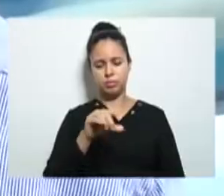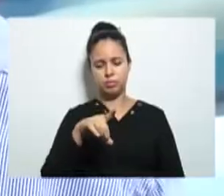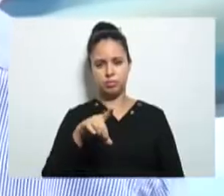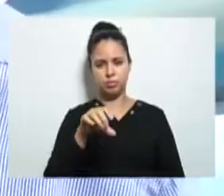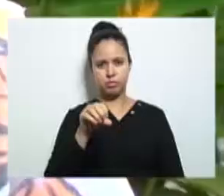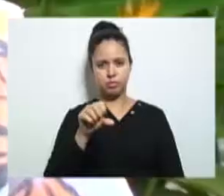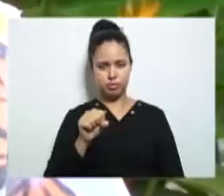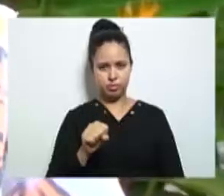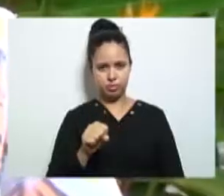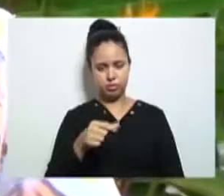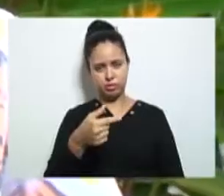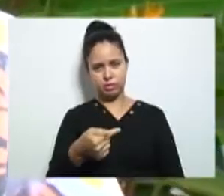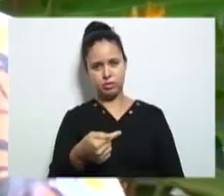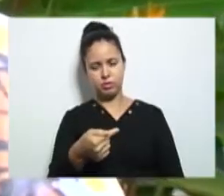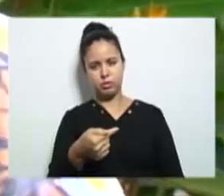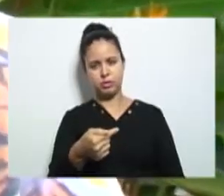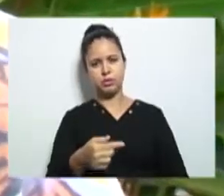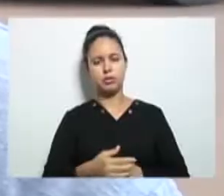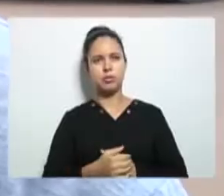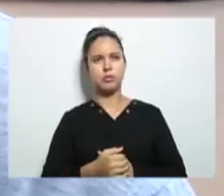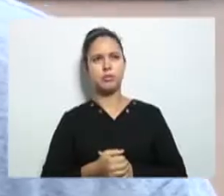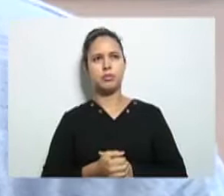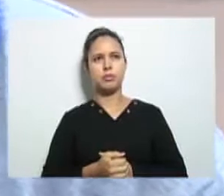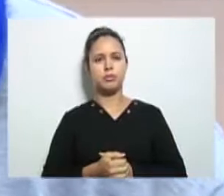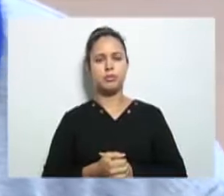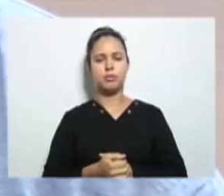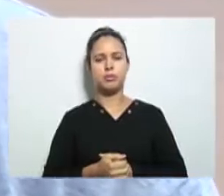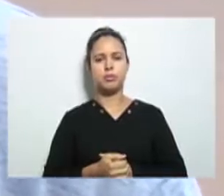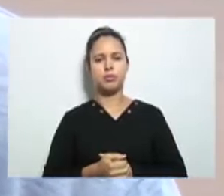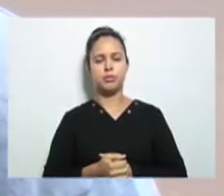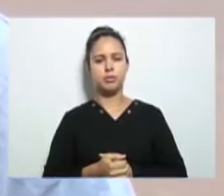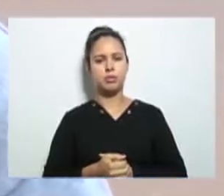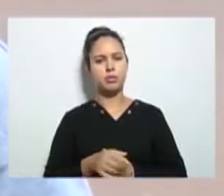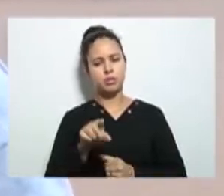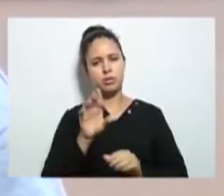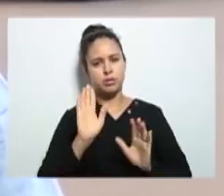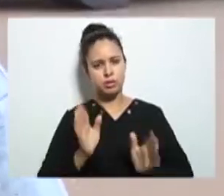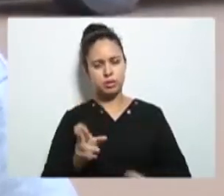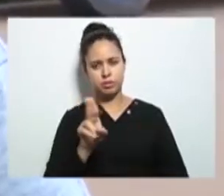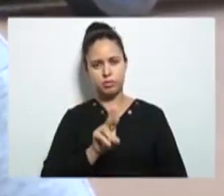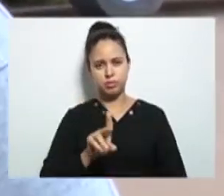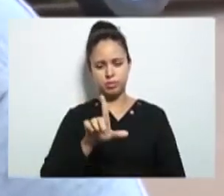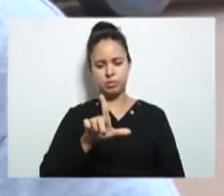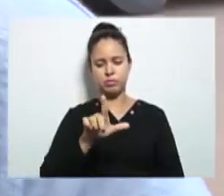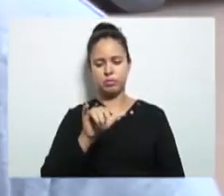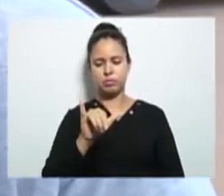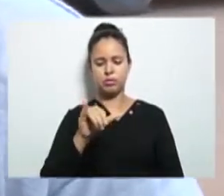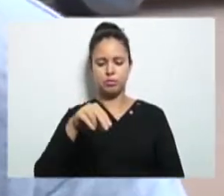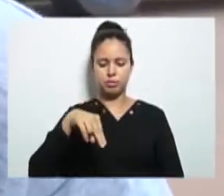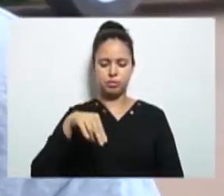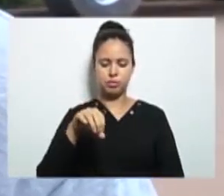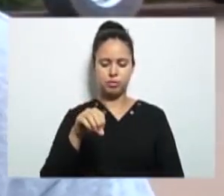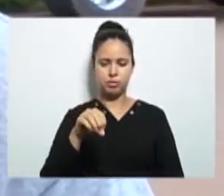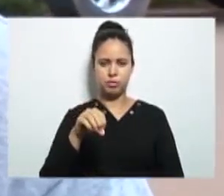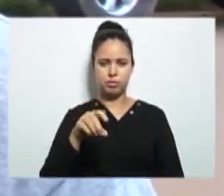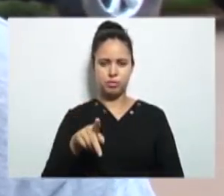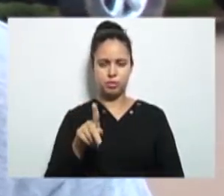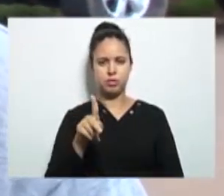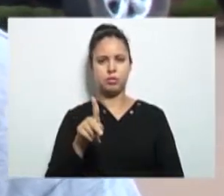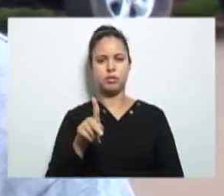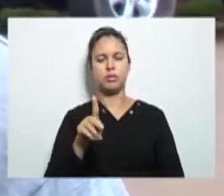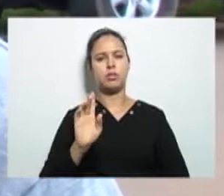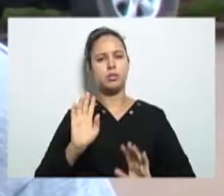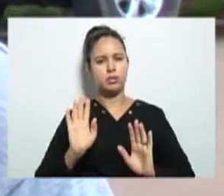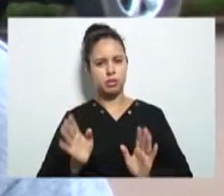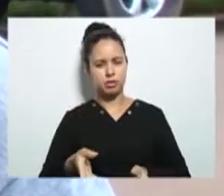O Windows. É Windows? Você já utilizou o Linux? Faz muito tempo. Sentiu dificuldade?